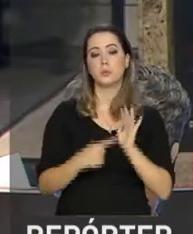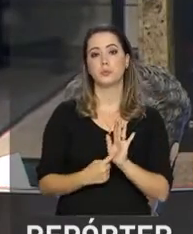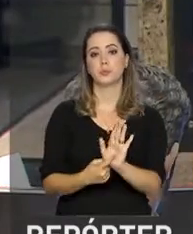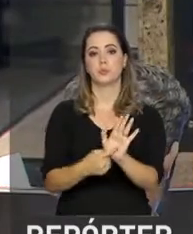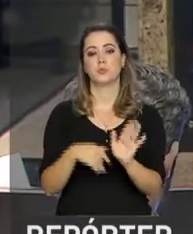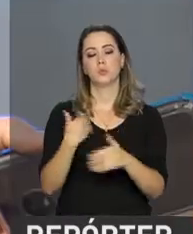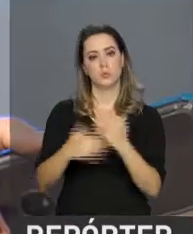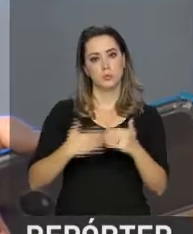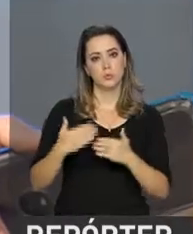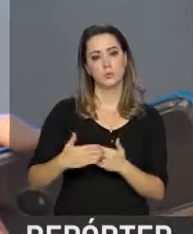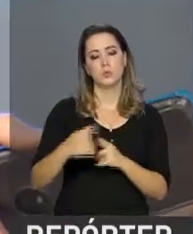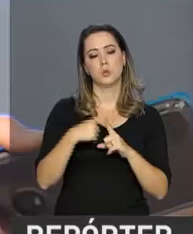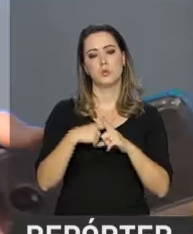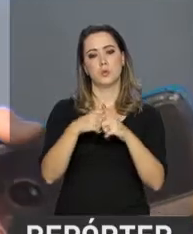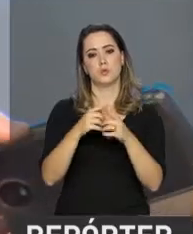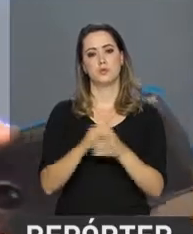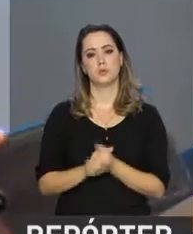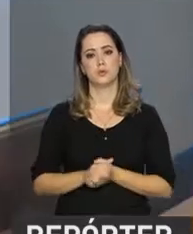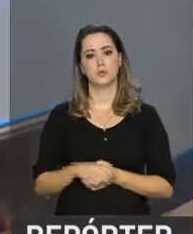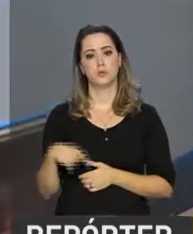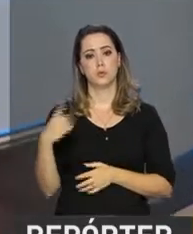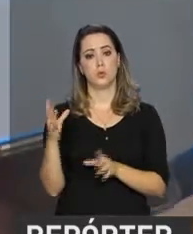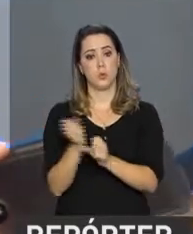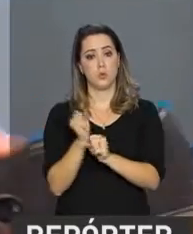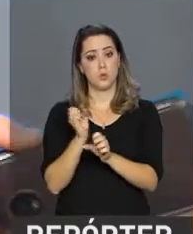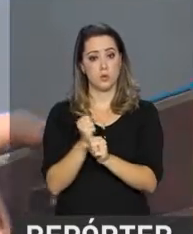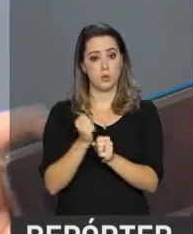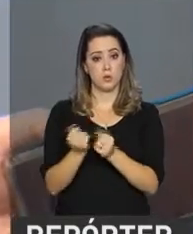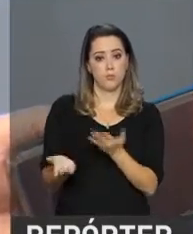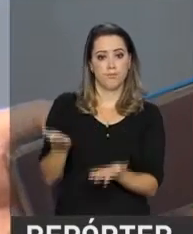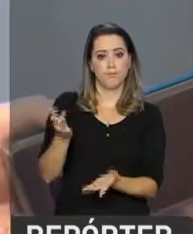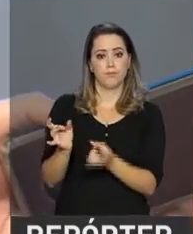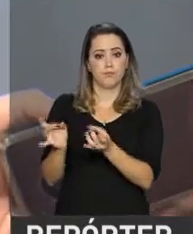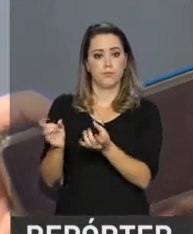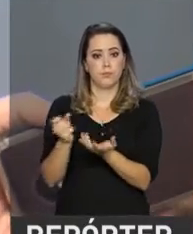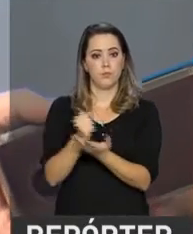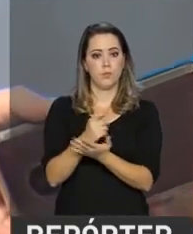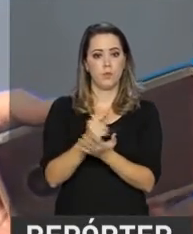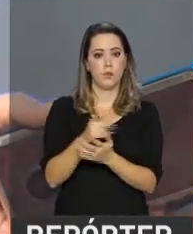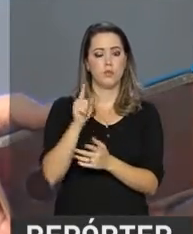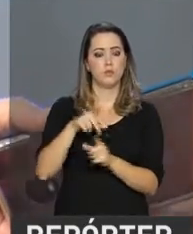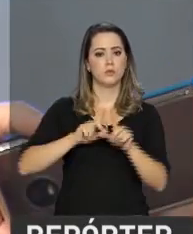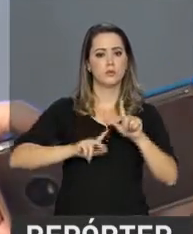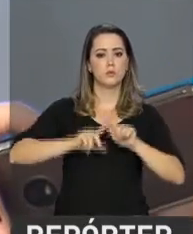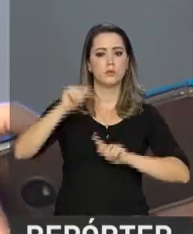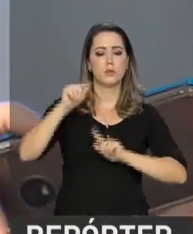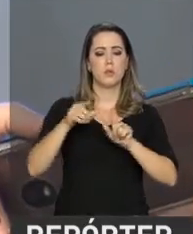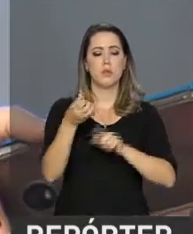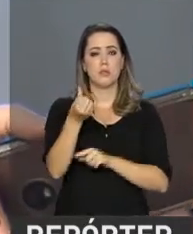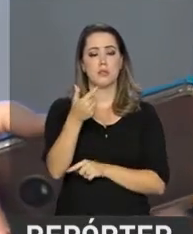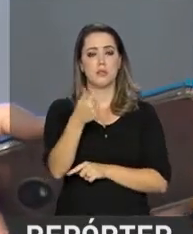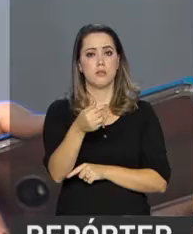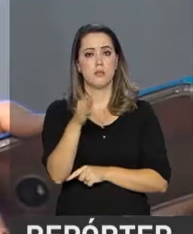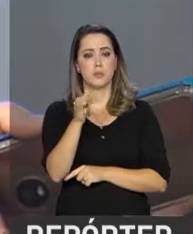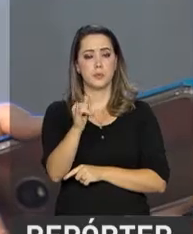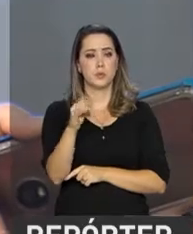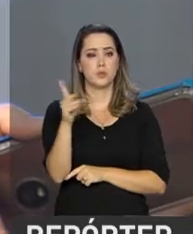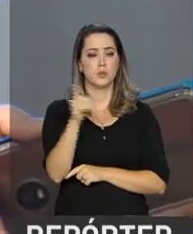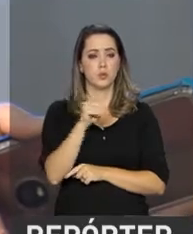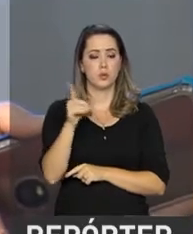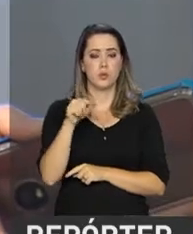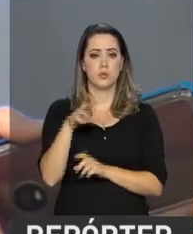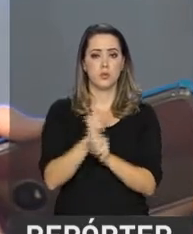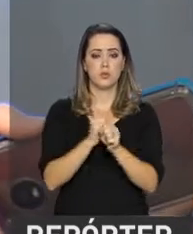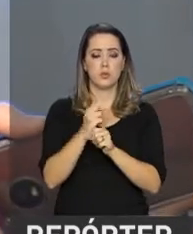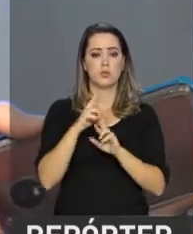do ano passado. Tivemos um saldo recorde o ano passado, de 67 bilhões de dólares. Esperamos um saldo menor esse